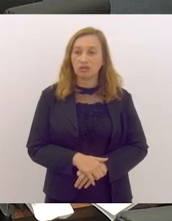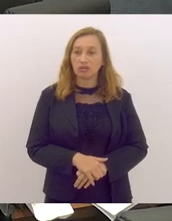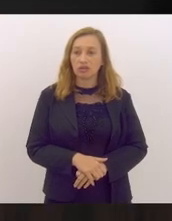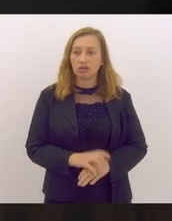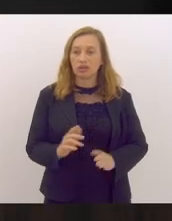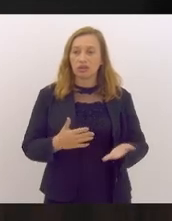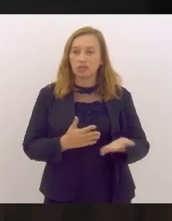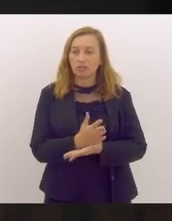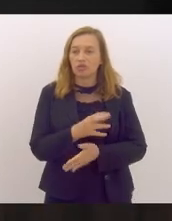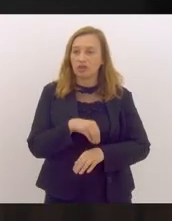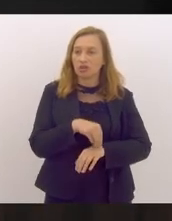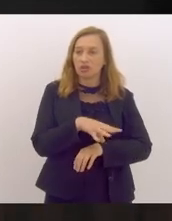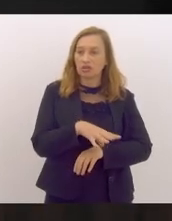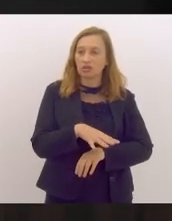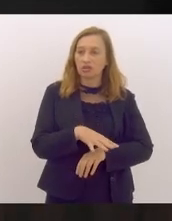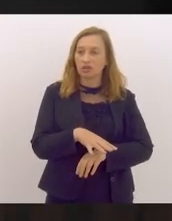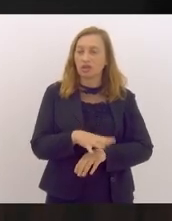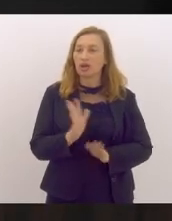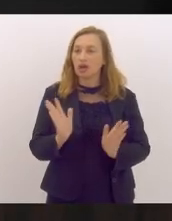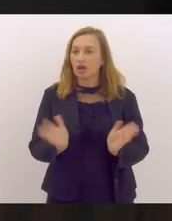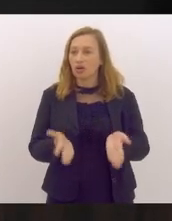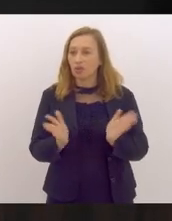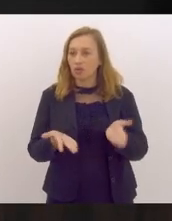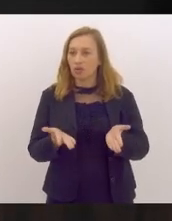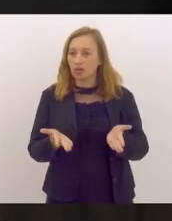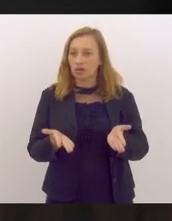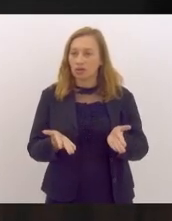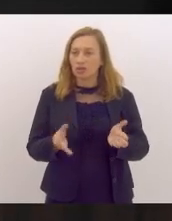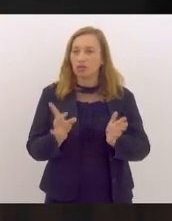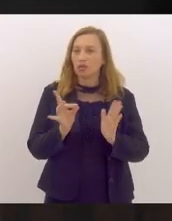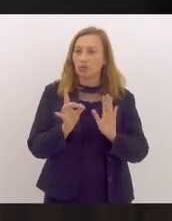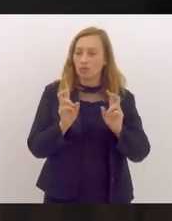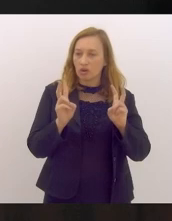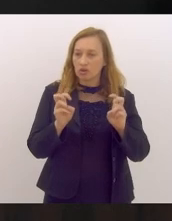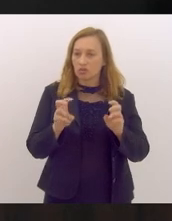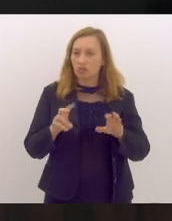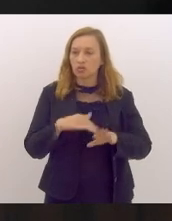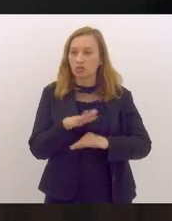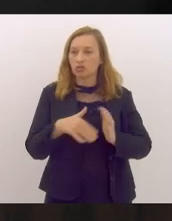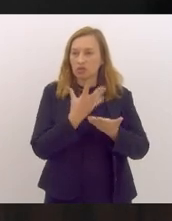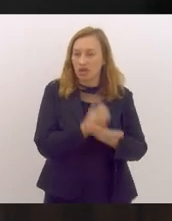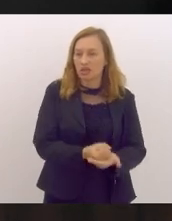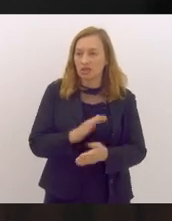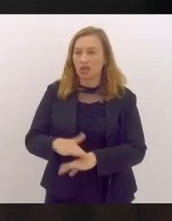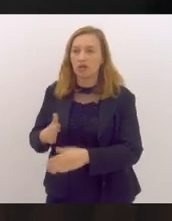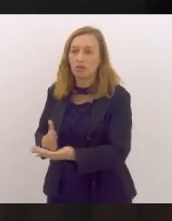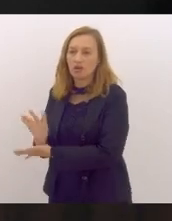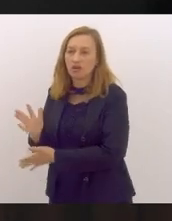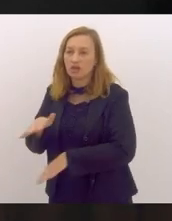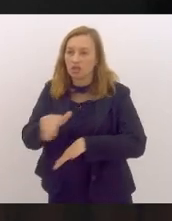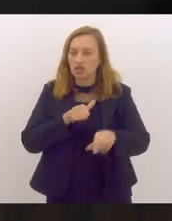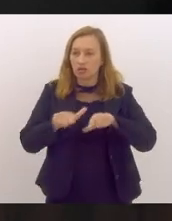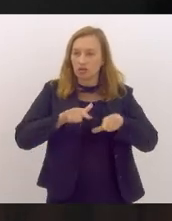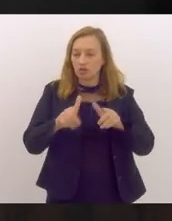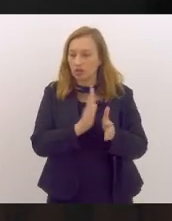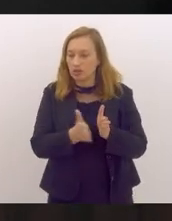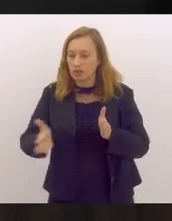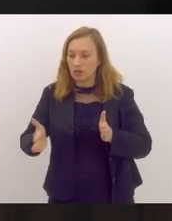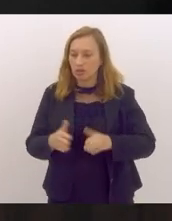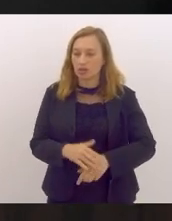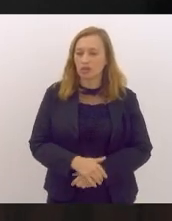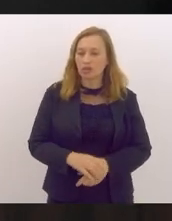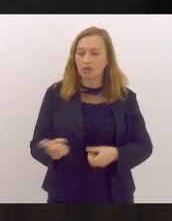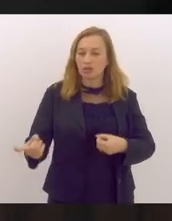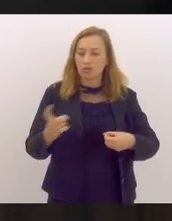Aprovado os destaques e agora a matéria destacada. Senhores que aprovam, permaneçam como estão, aprovado. A presidência chama os trabalhos à ordem